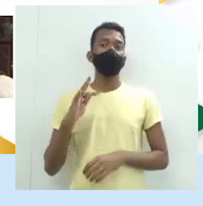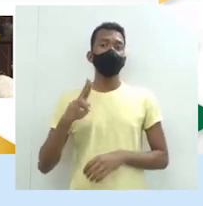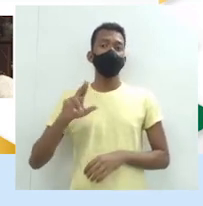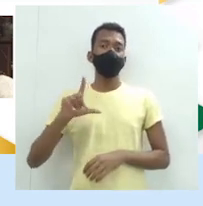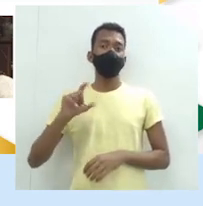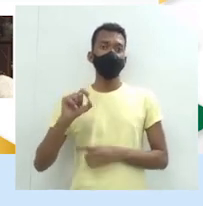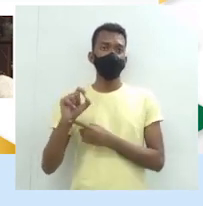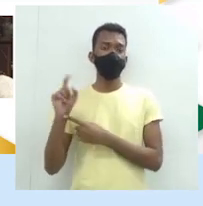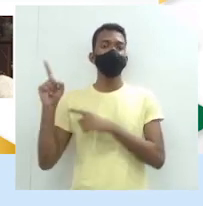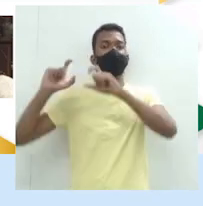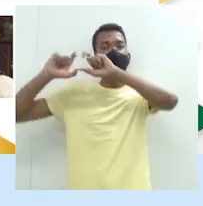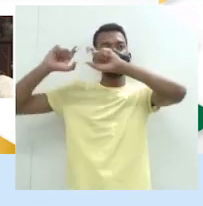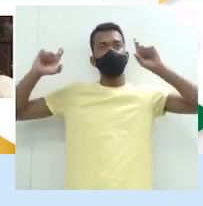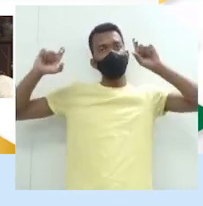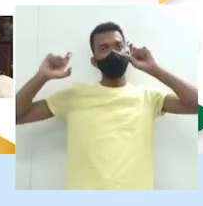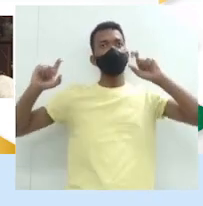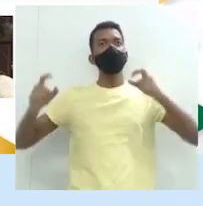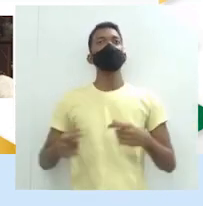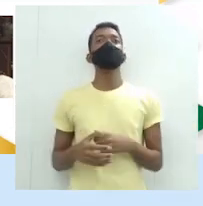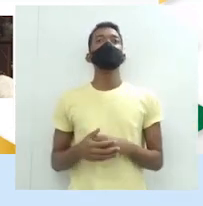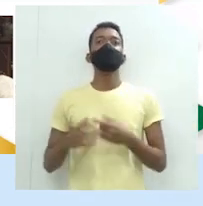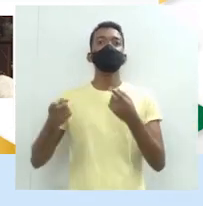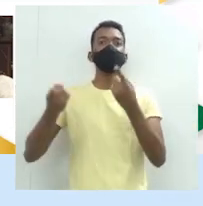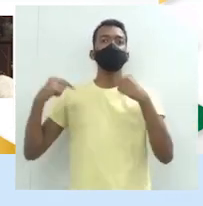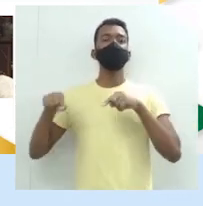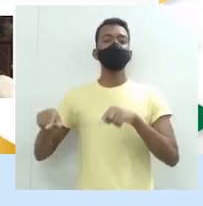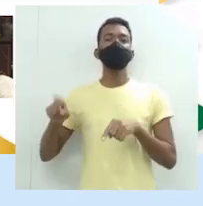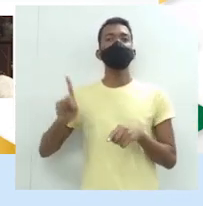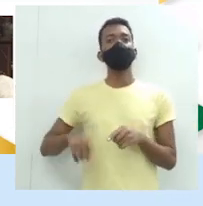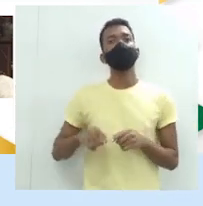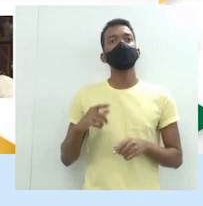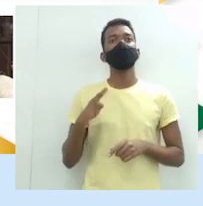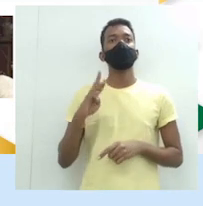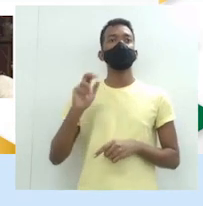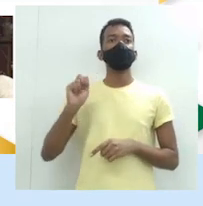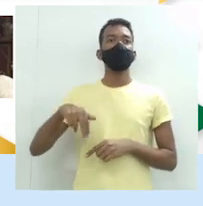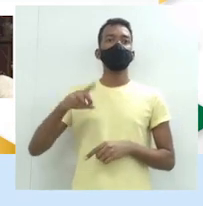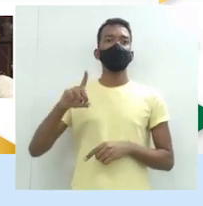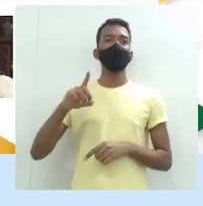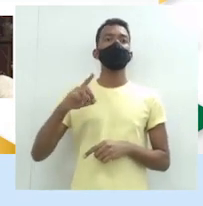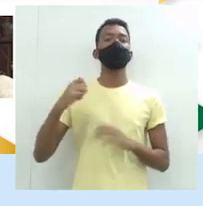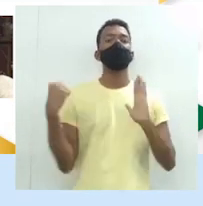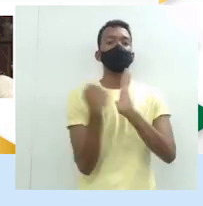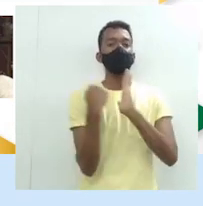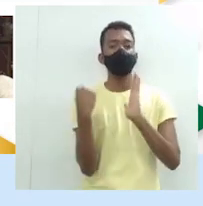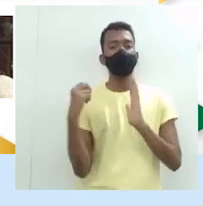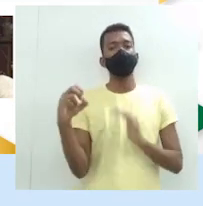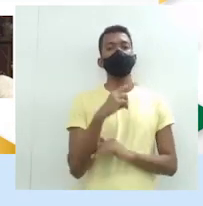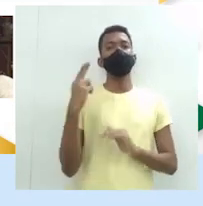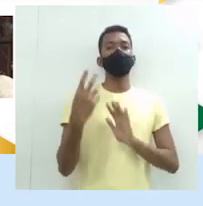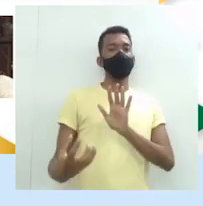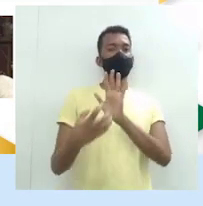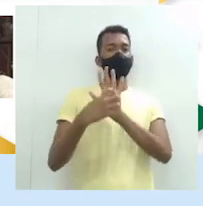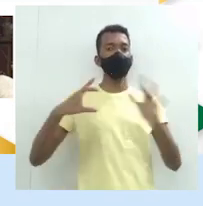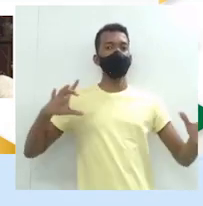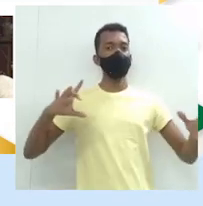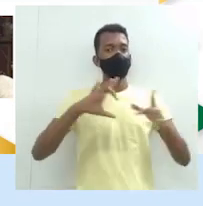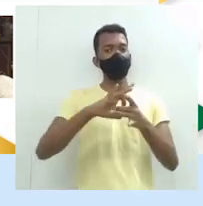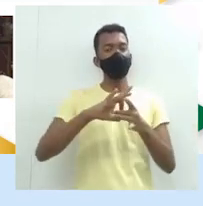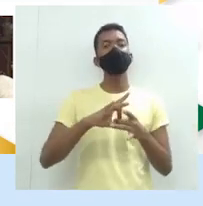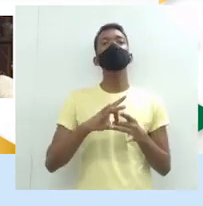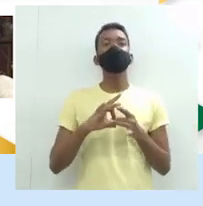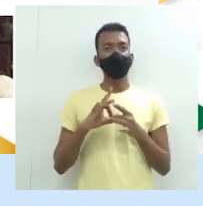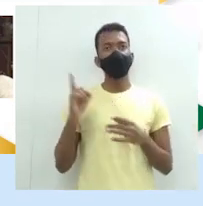título, geralmente tem. Mais abaixo, o brand, que é a marca ou o símbolo associado a